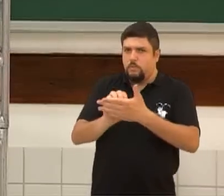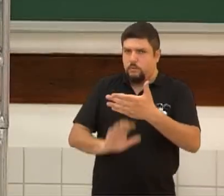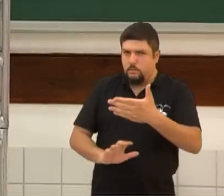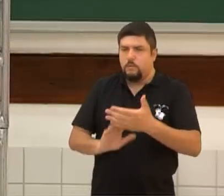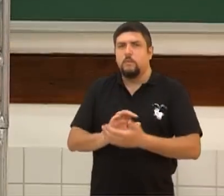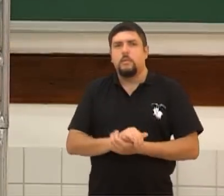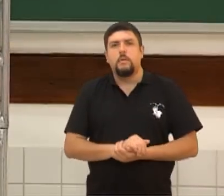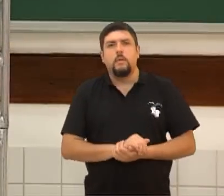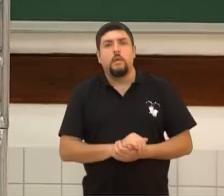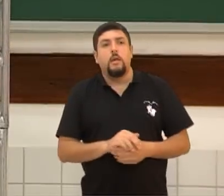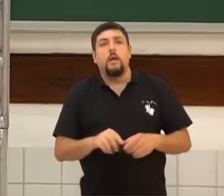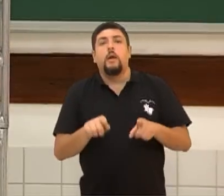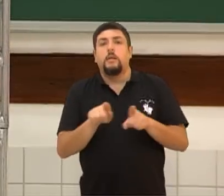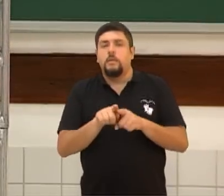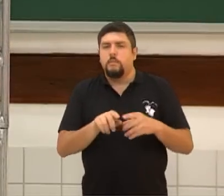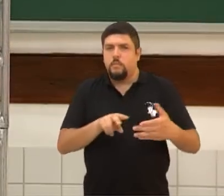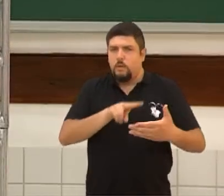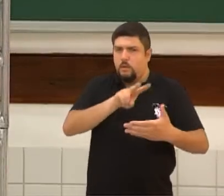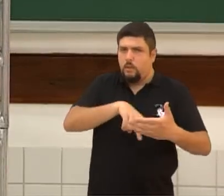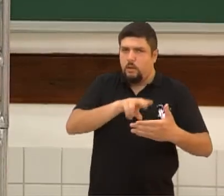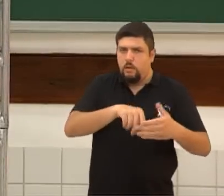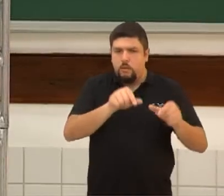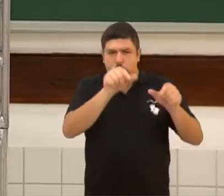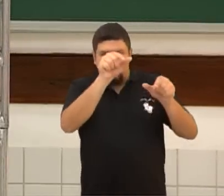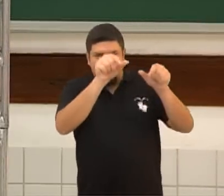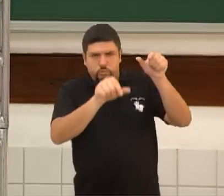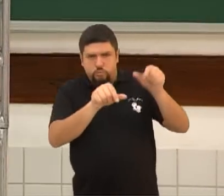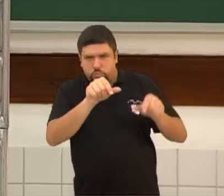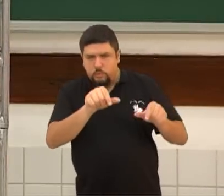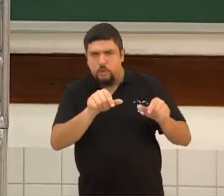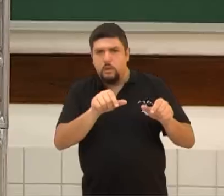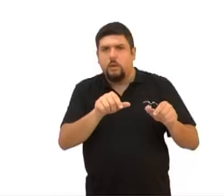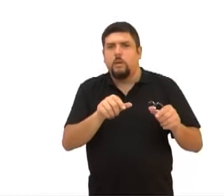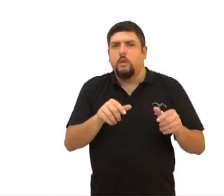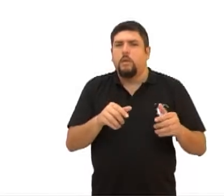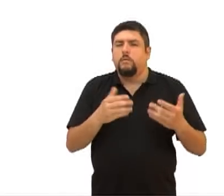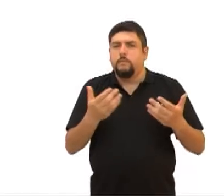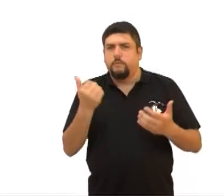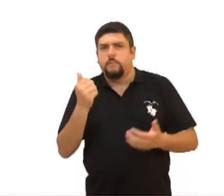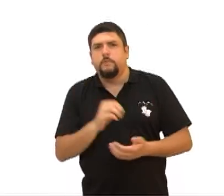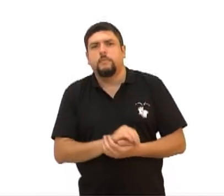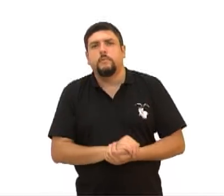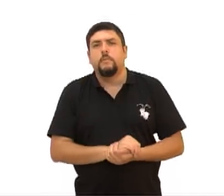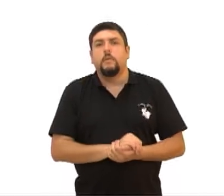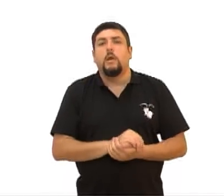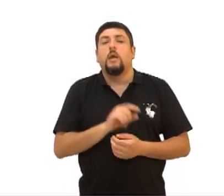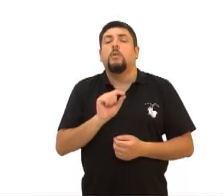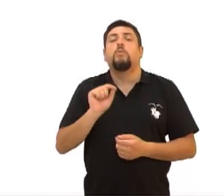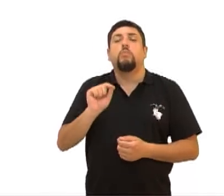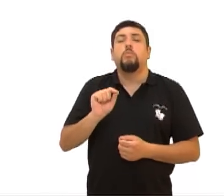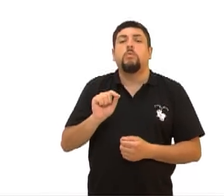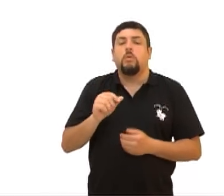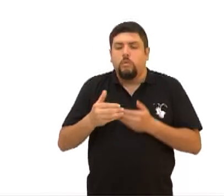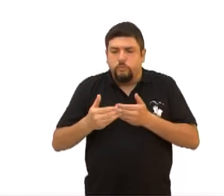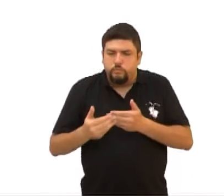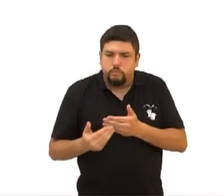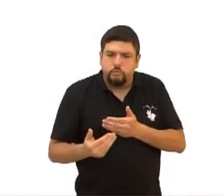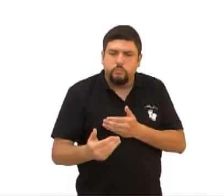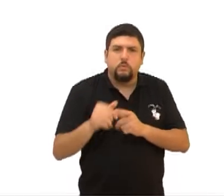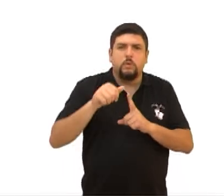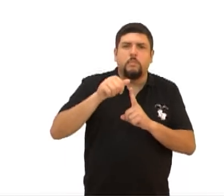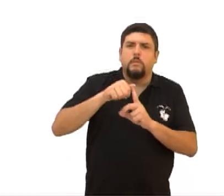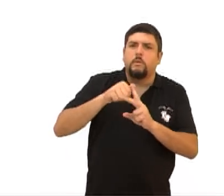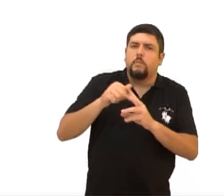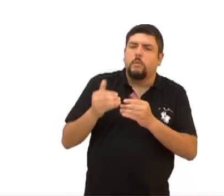certo? Também temos a leitura de um infográfico já apresentado na aula. Acompanhe comigo. Sobre as previsões para os próximos meses,